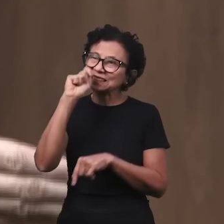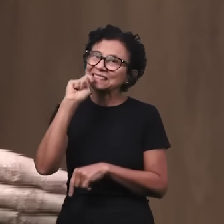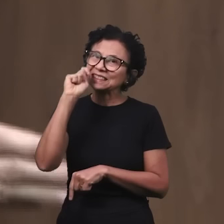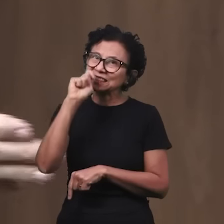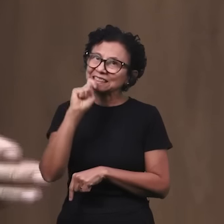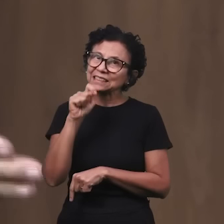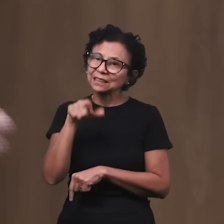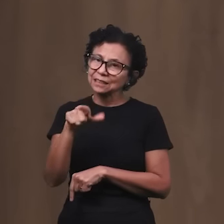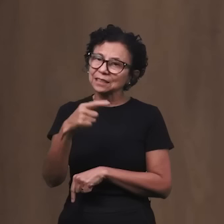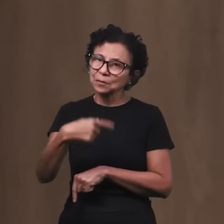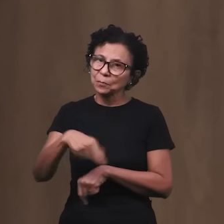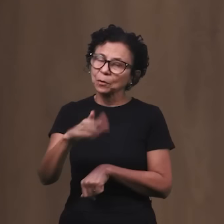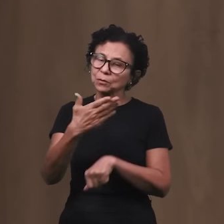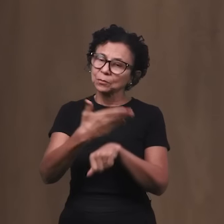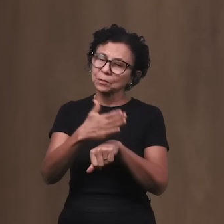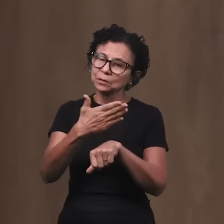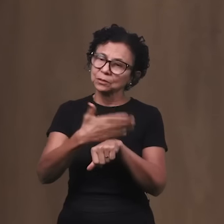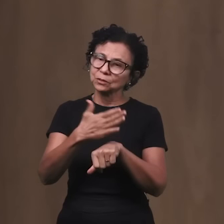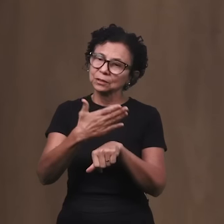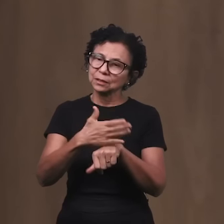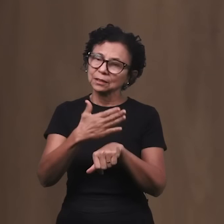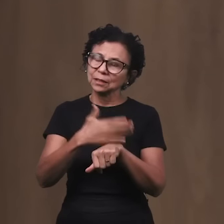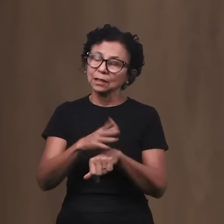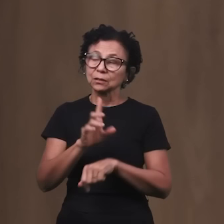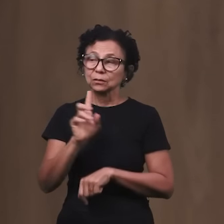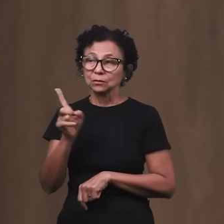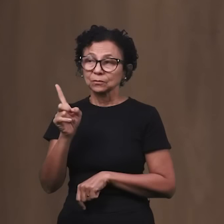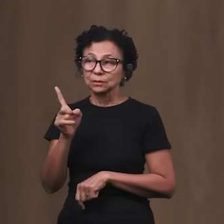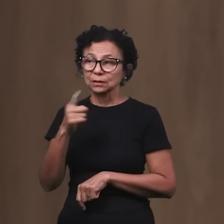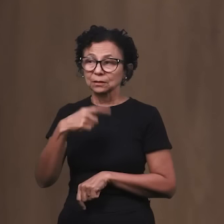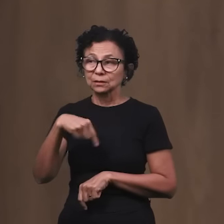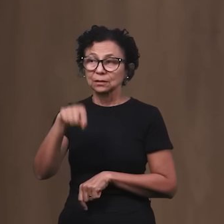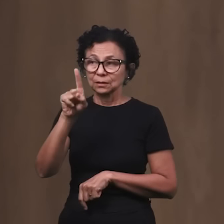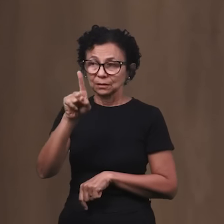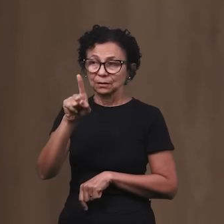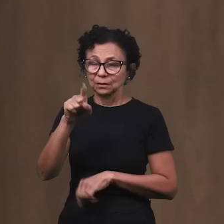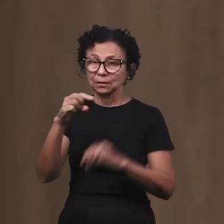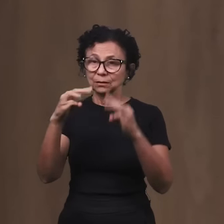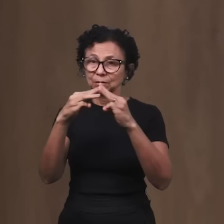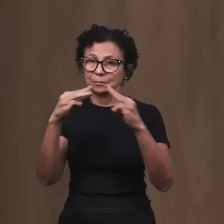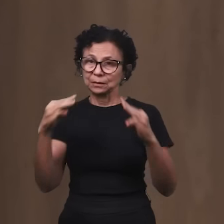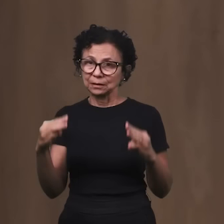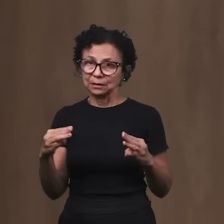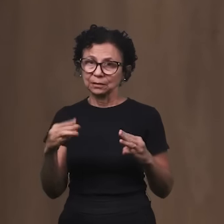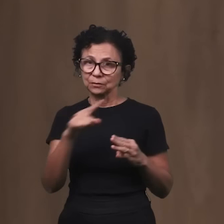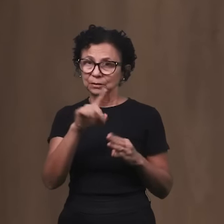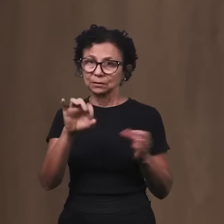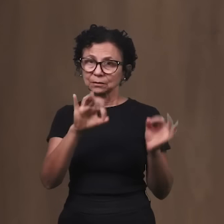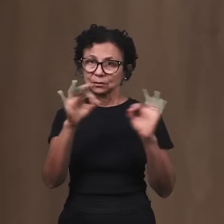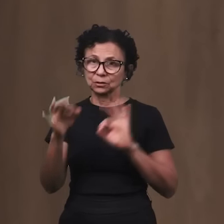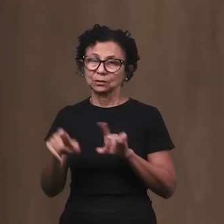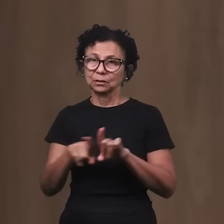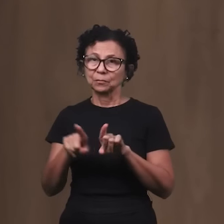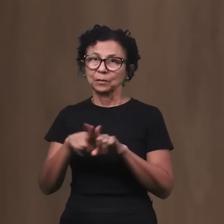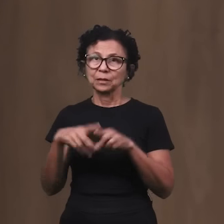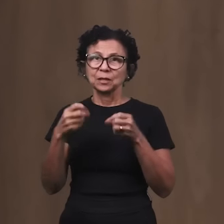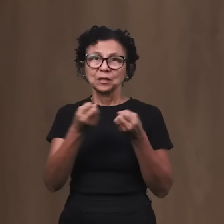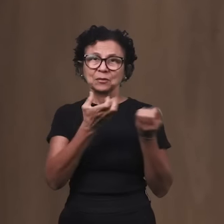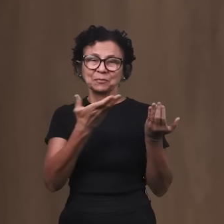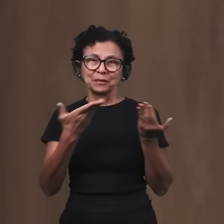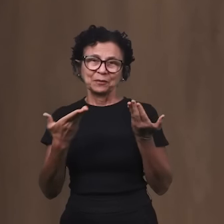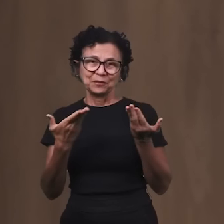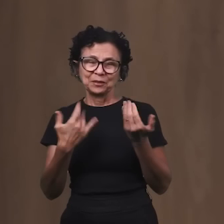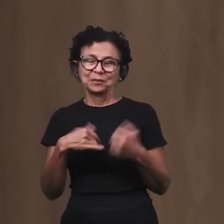a prática diária. Então, quando vocês subirem ao Manaim, os que estão nos ouvindo também, sejam bem-vindos